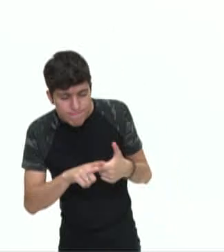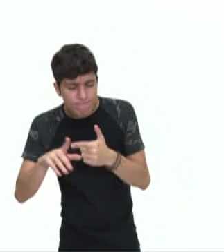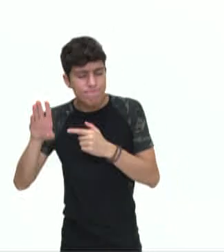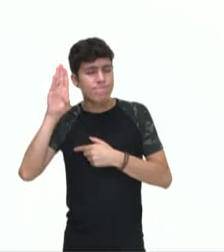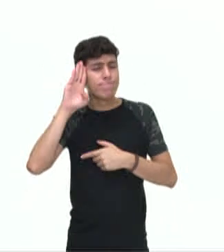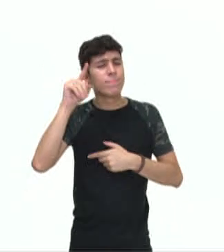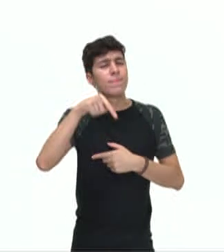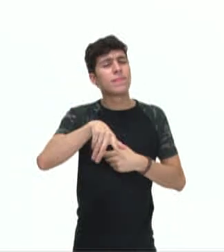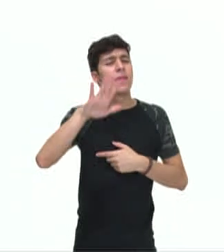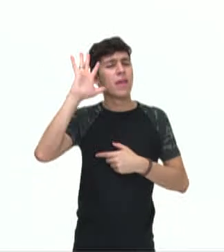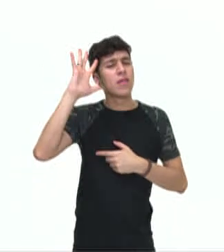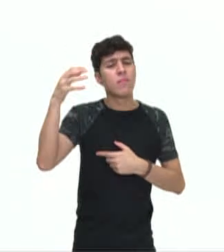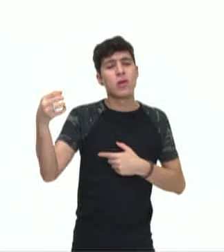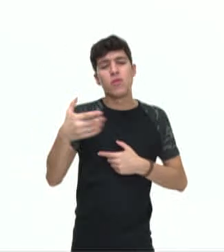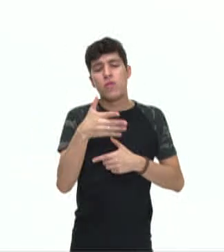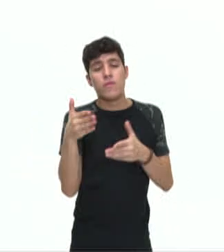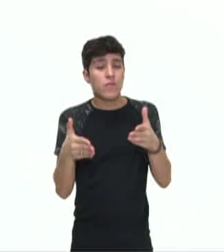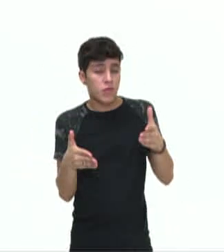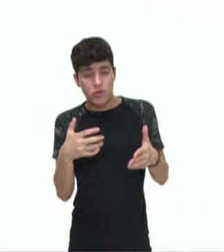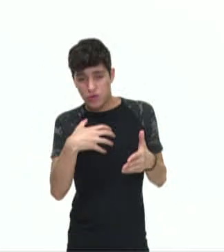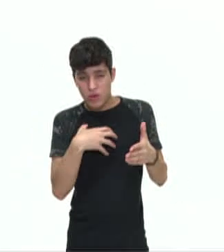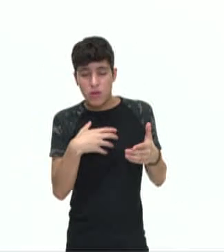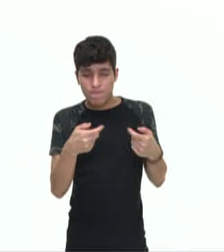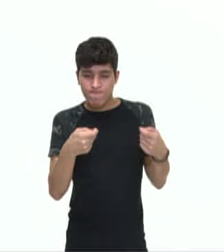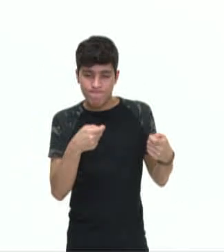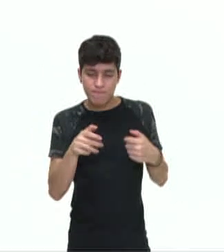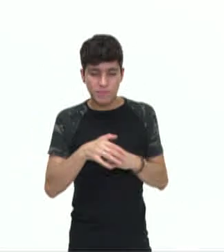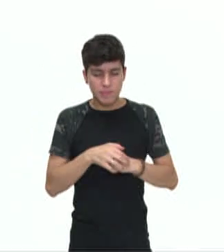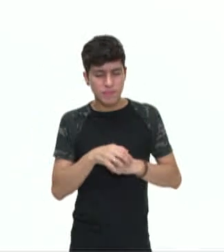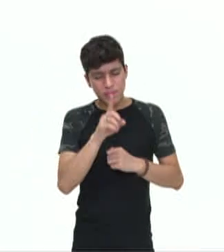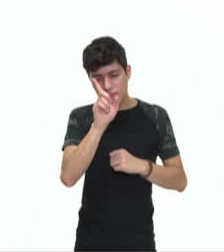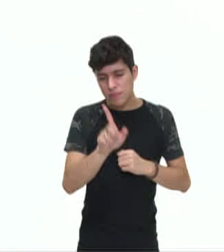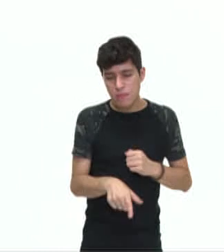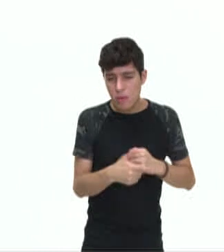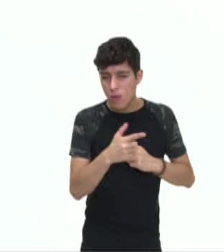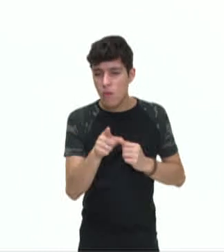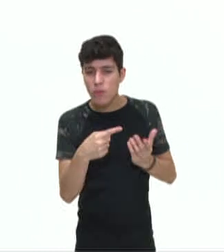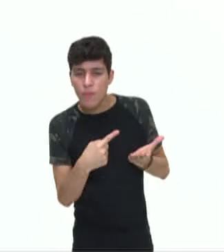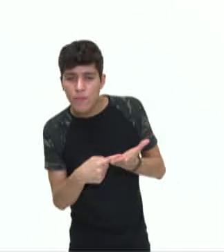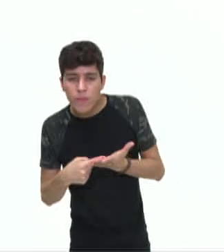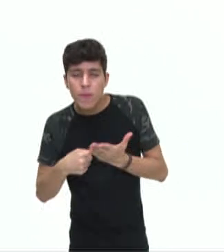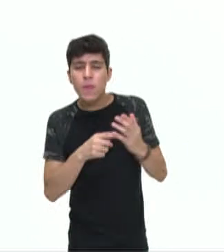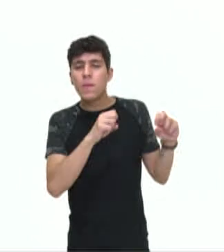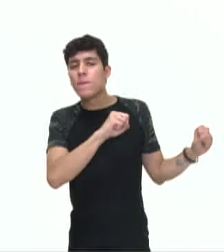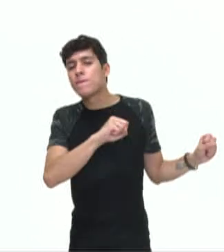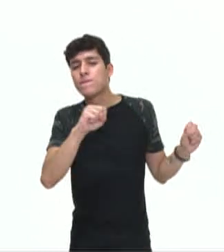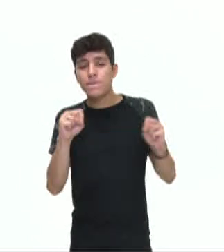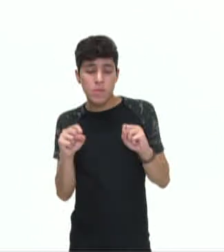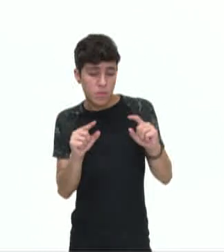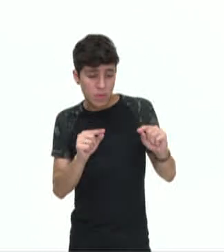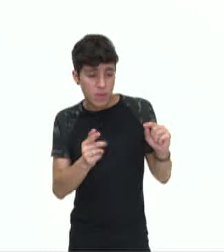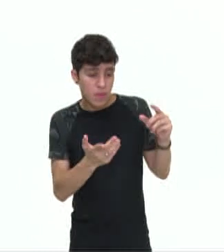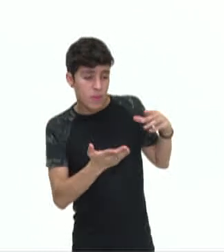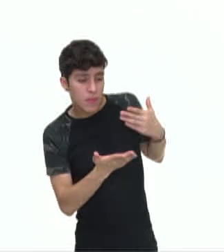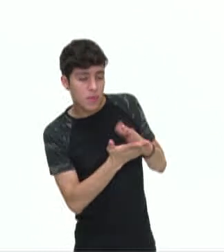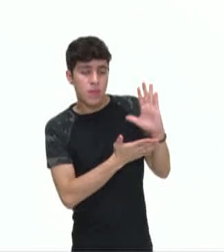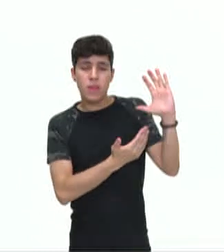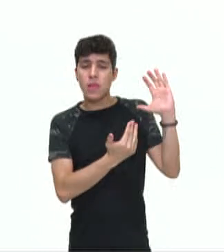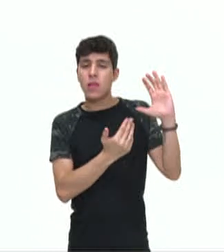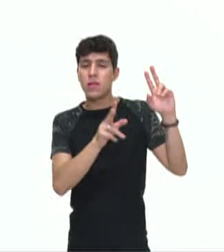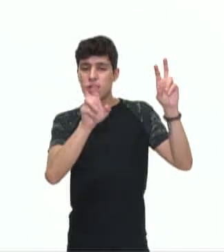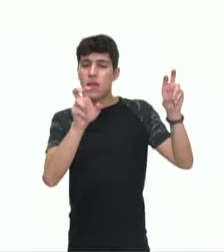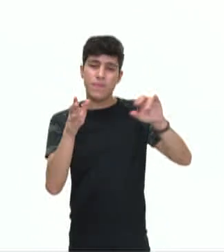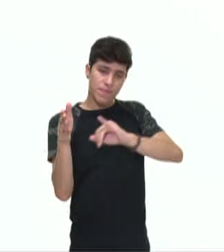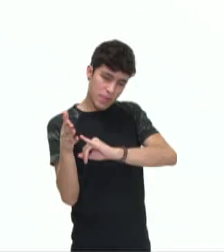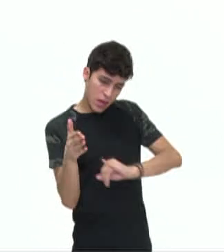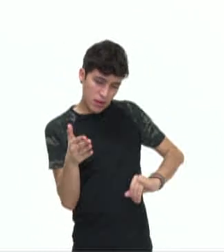ser resolvido pelo novo regime era a organização de outro pacto de poder, que pudesse substituir o arranjo imperial, com